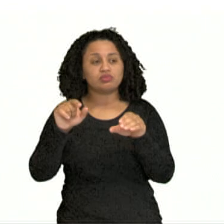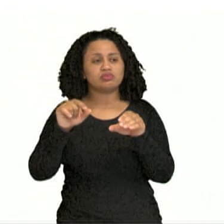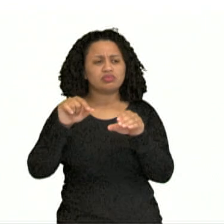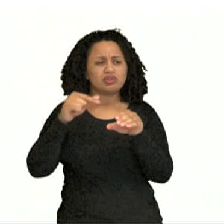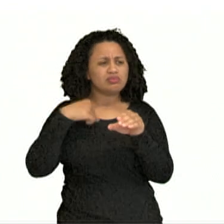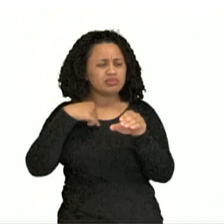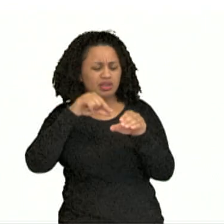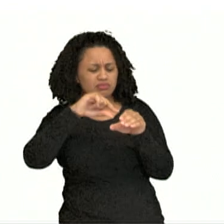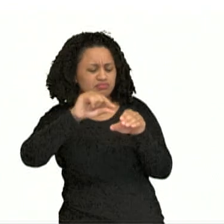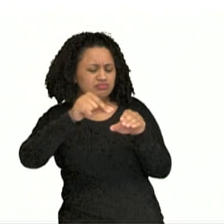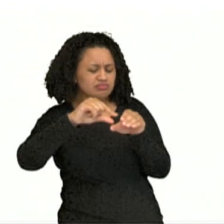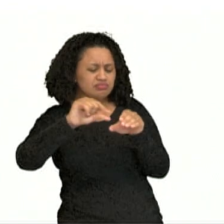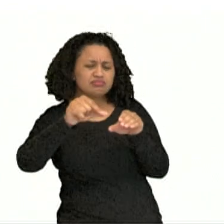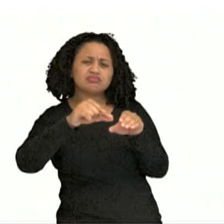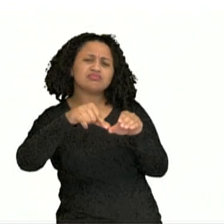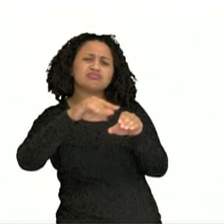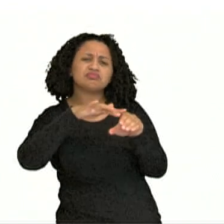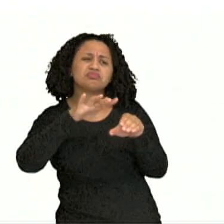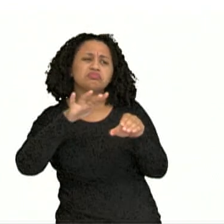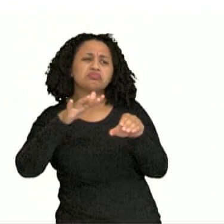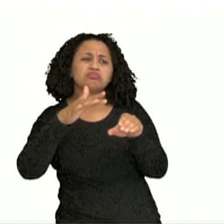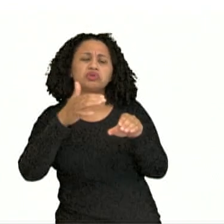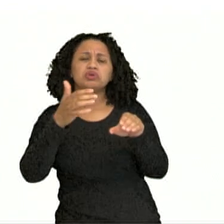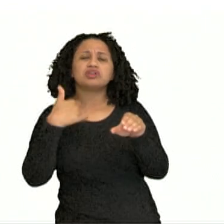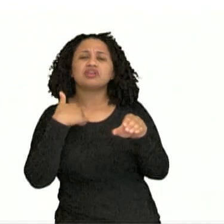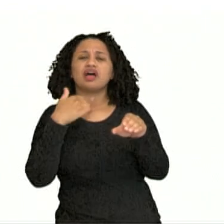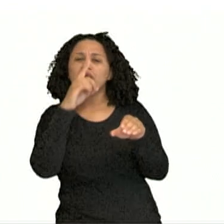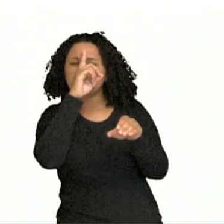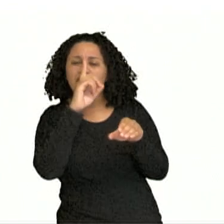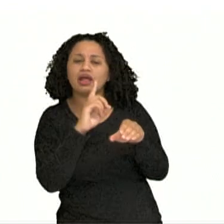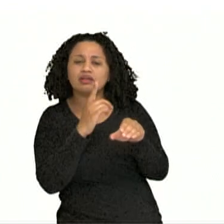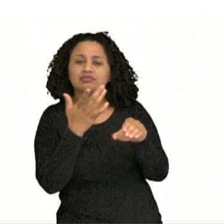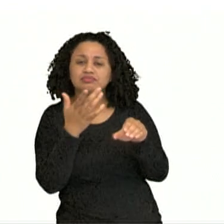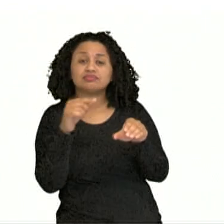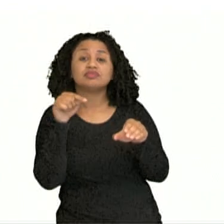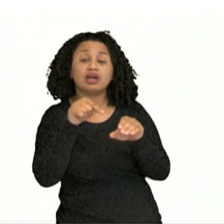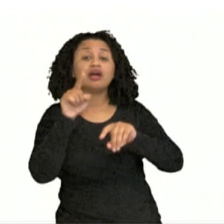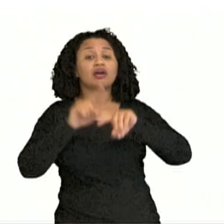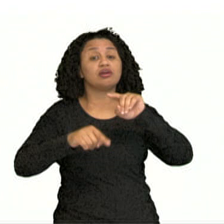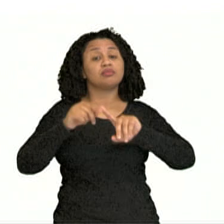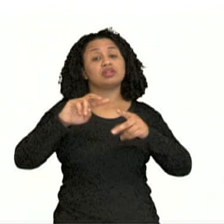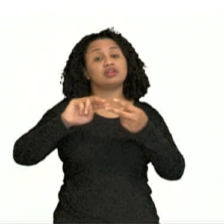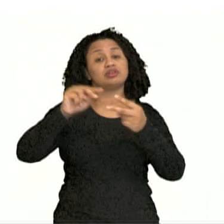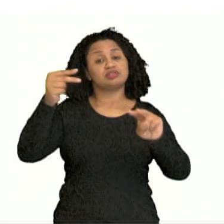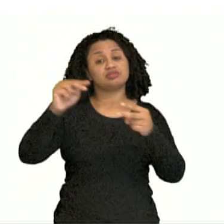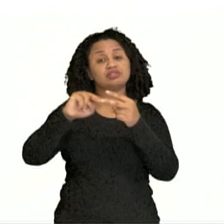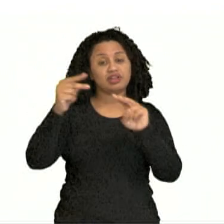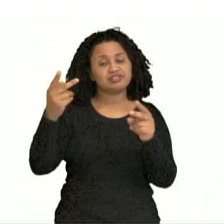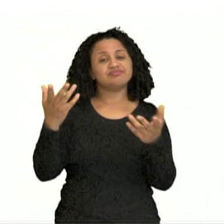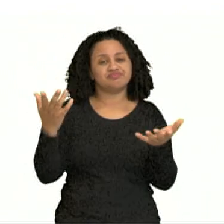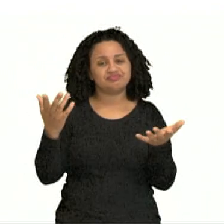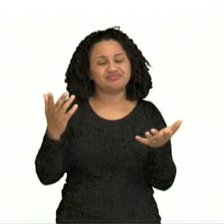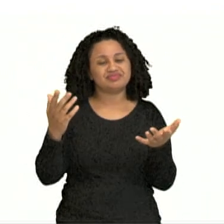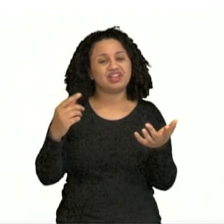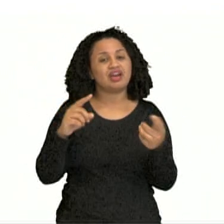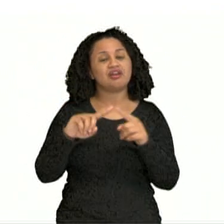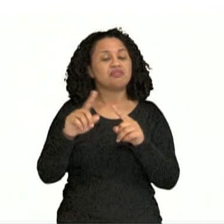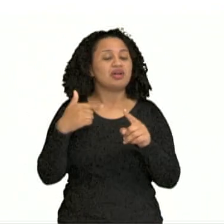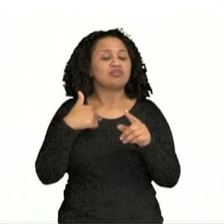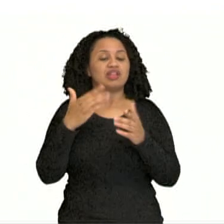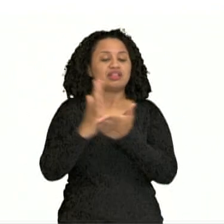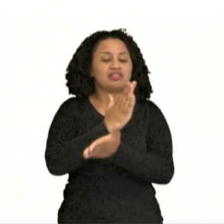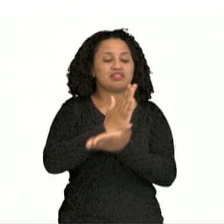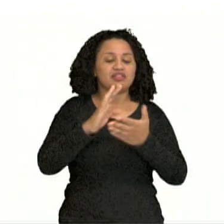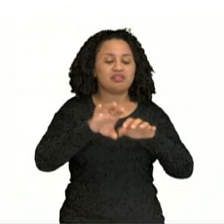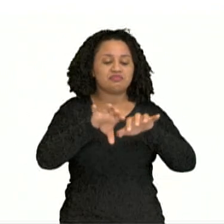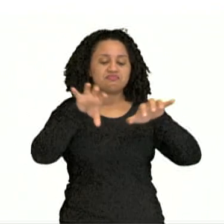um materialzinho ali, umas estruturas amarelinhas? Esse é o material genético. Ele não está